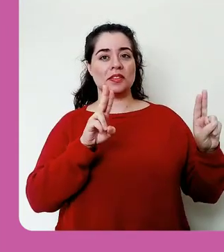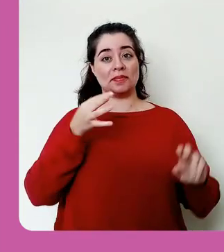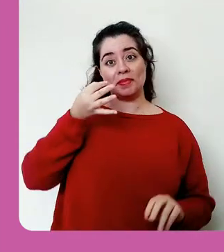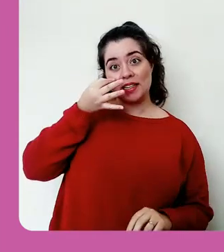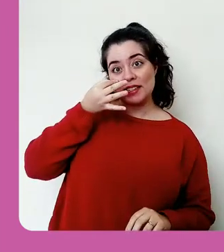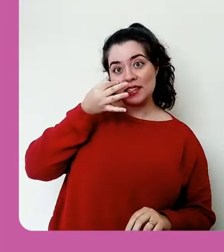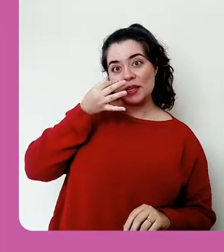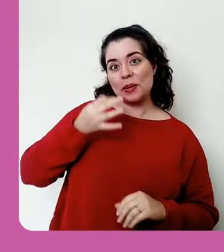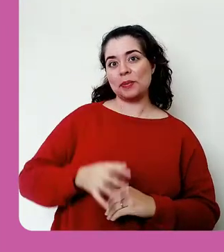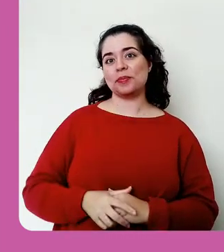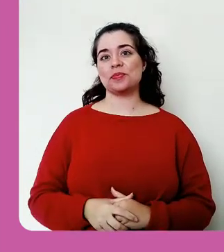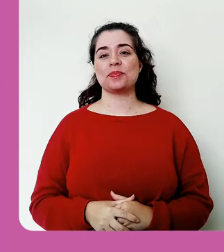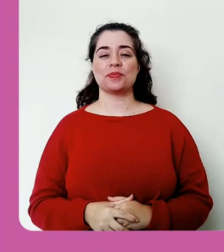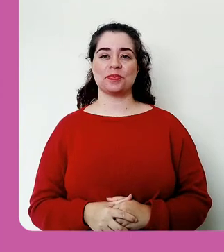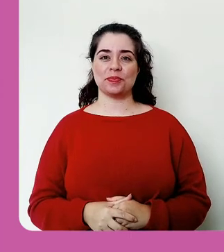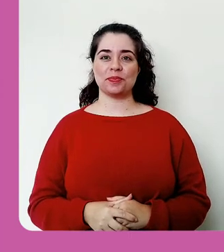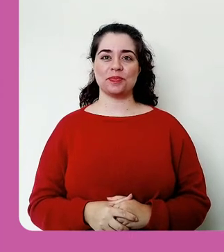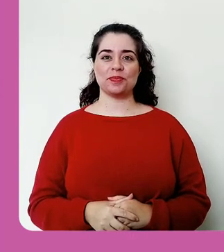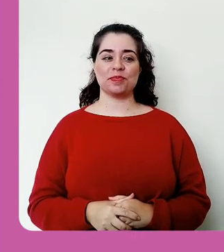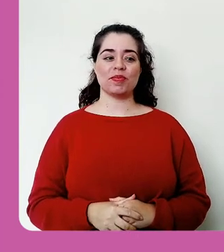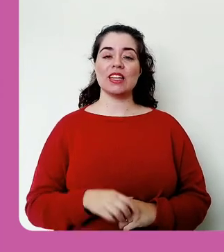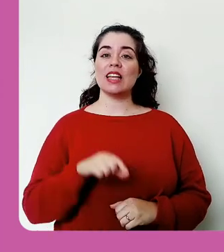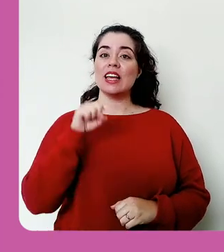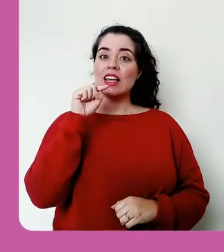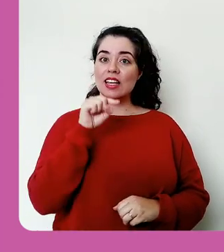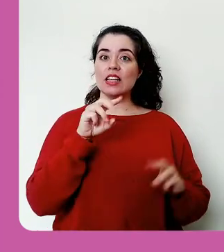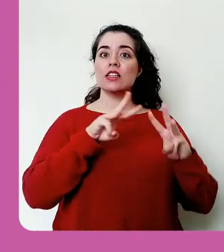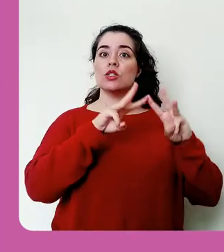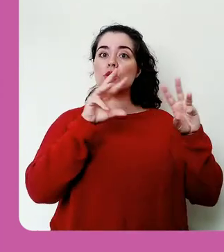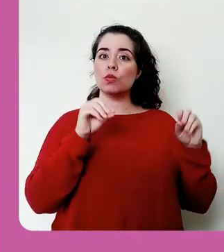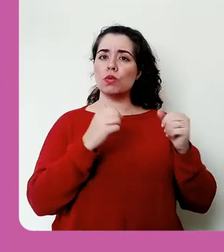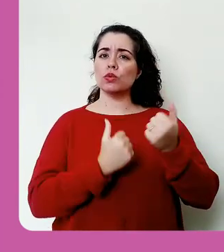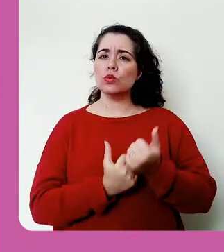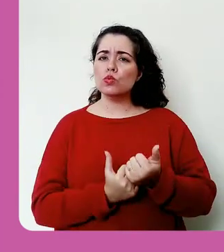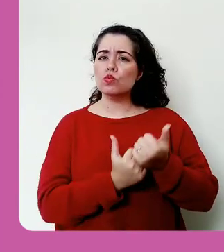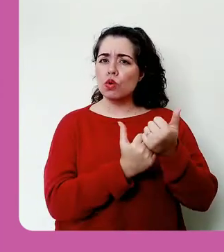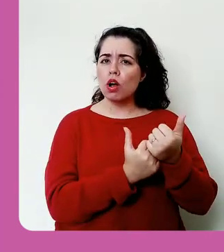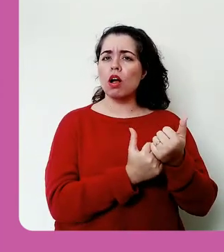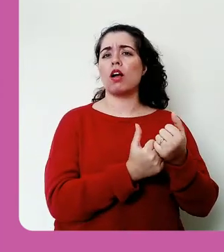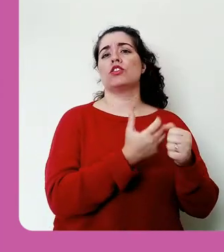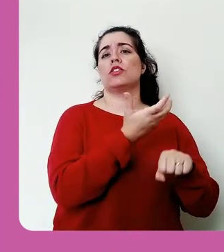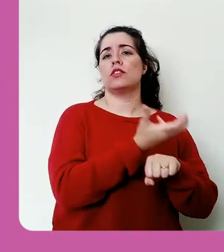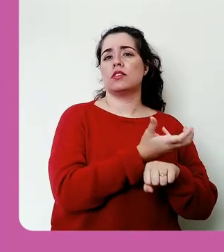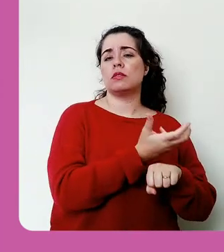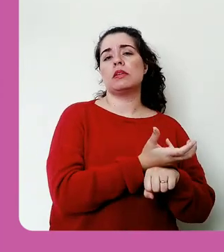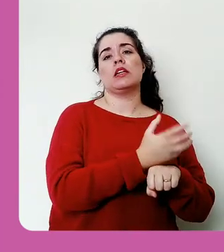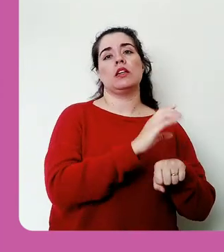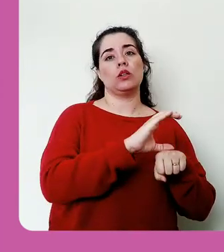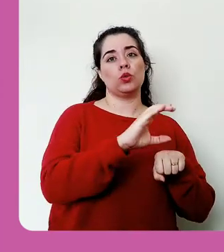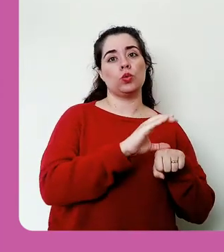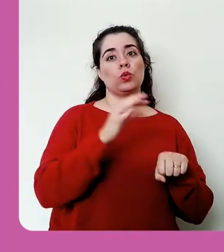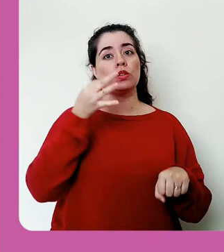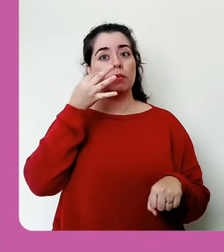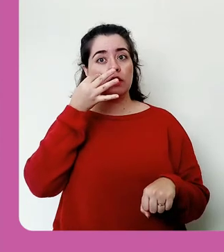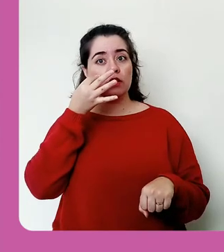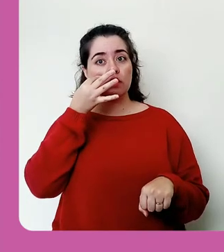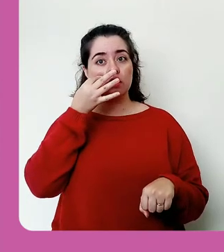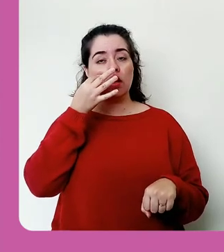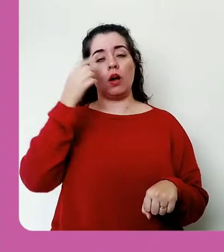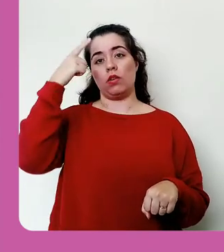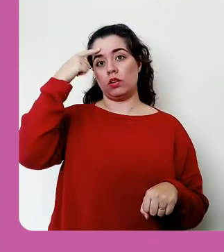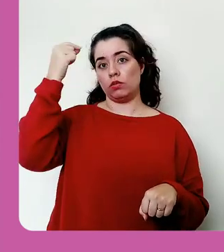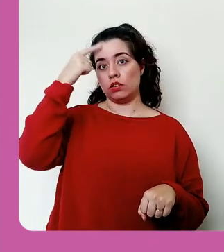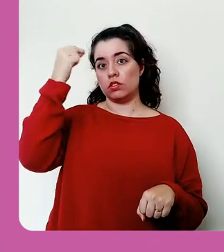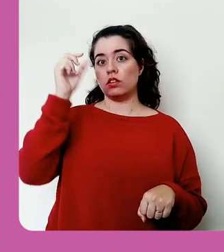como Moodle Presencial, pois ele serve de suporte às suas disciplinas dos cursos presenciais, seja